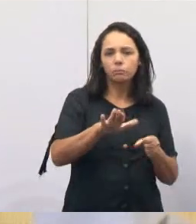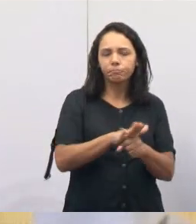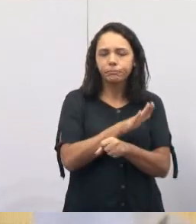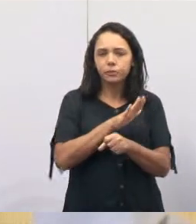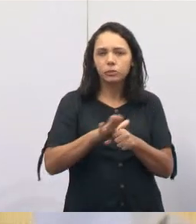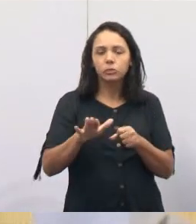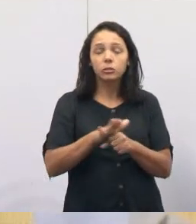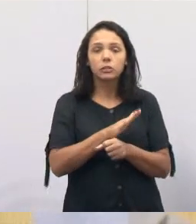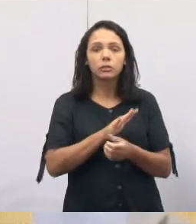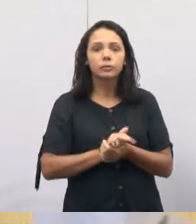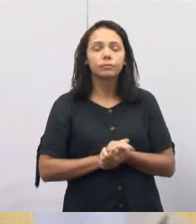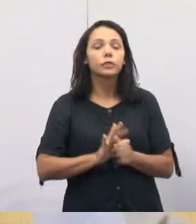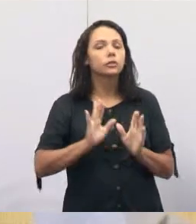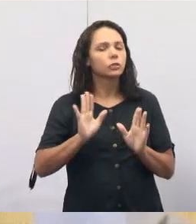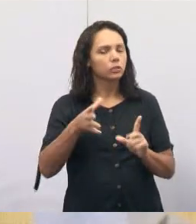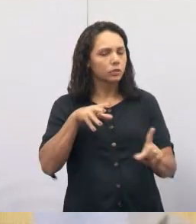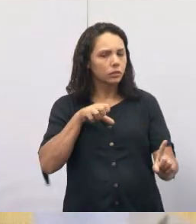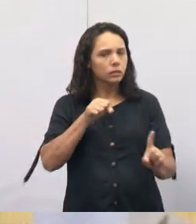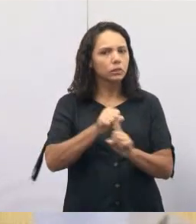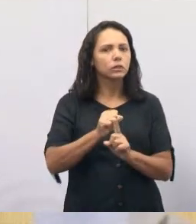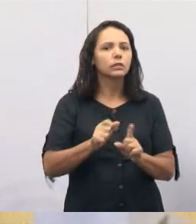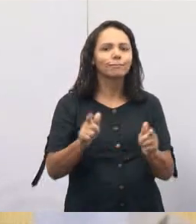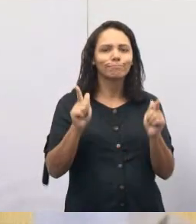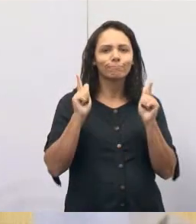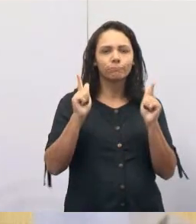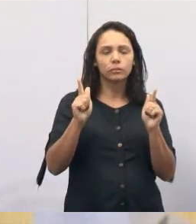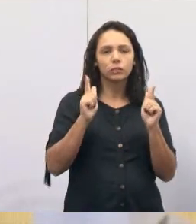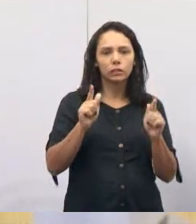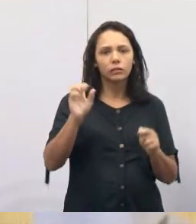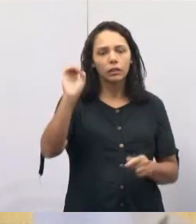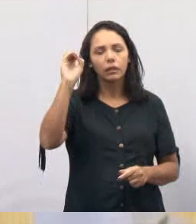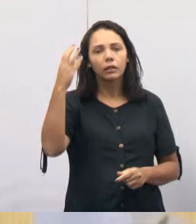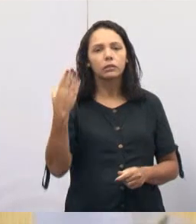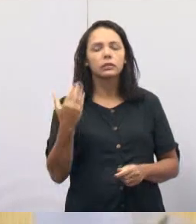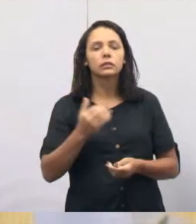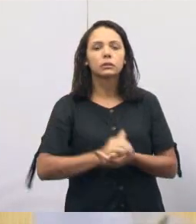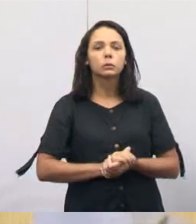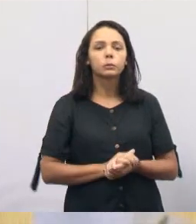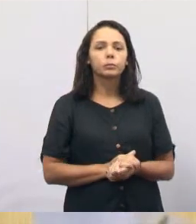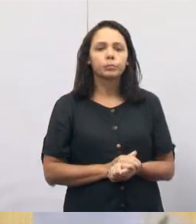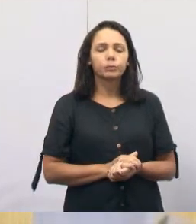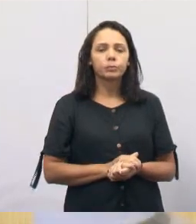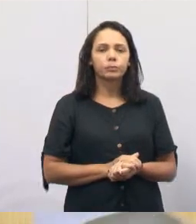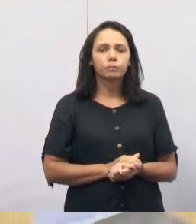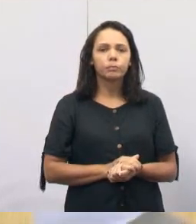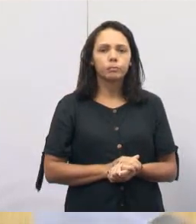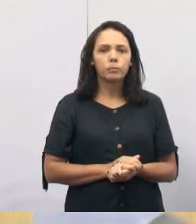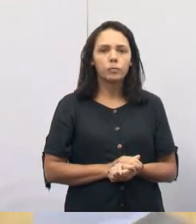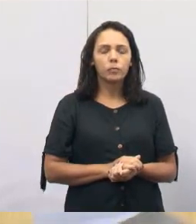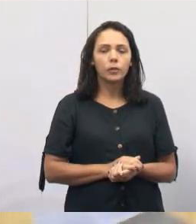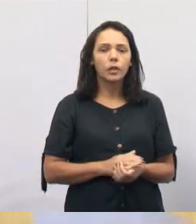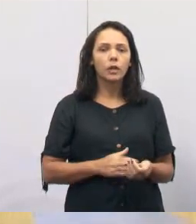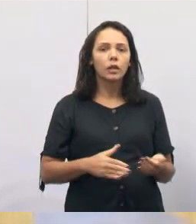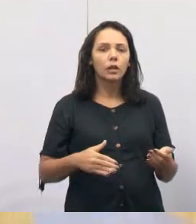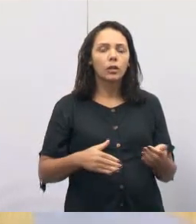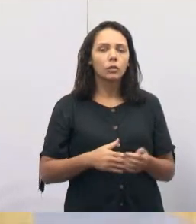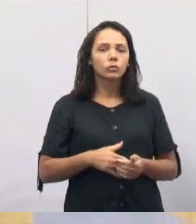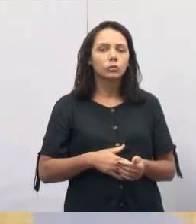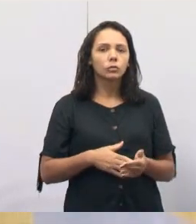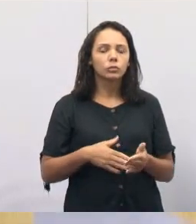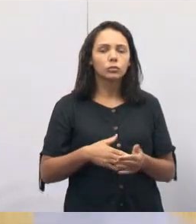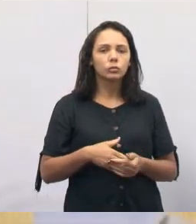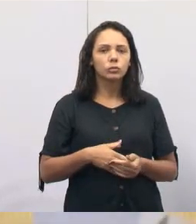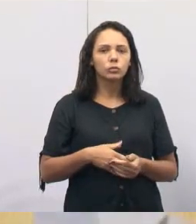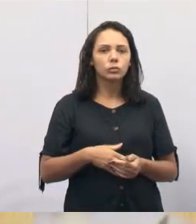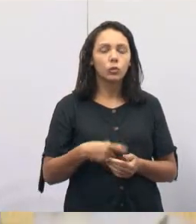acidentes graves ocorreram nas referidas vias, sendo que dois deles foram na Takeuota. Considerando que a única maneira de solucionar é diminuir